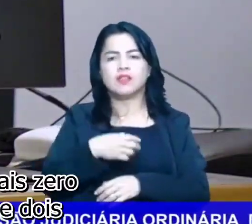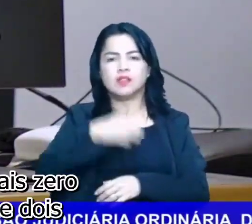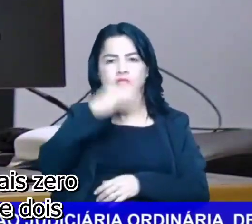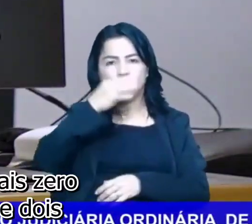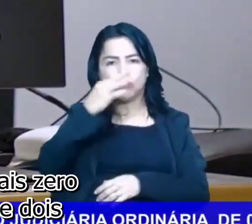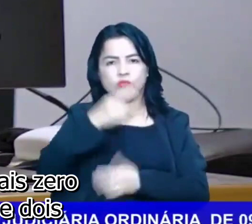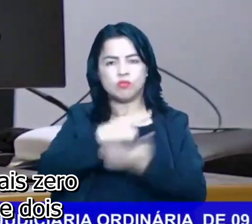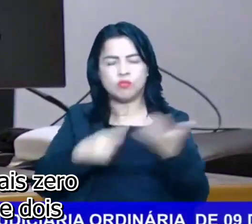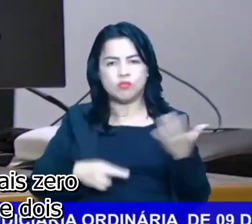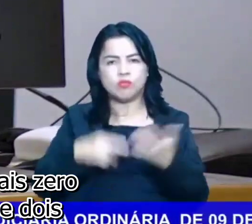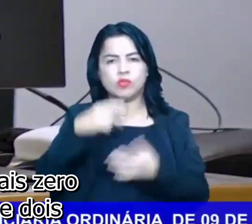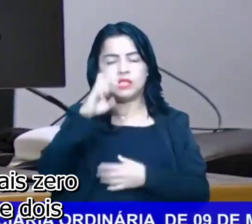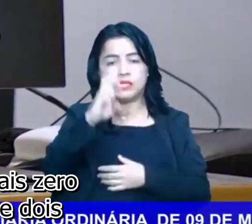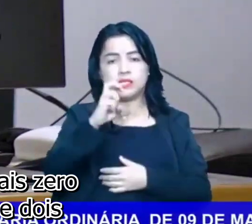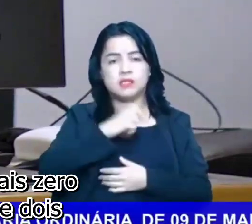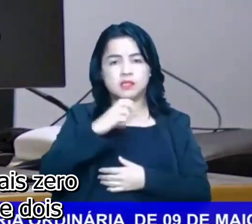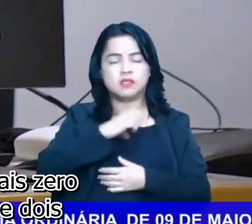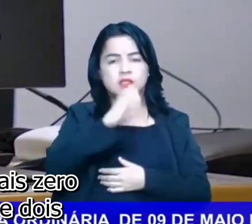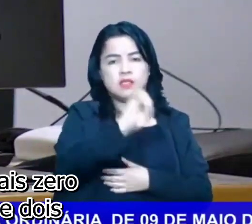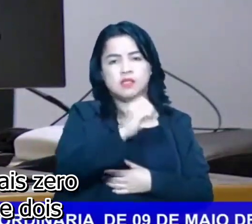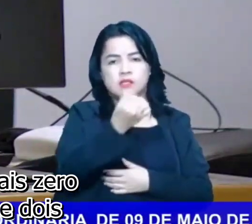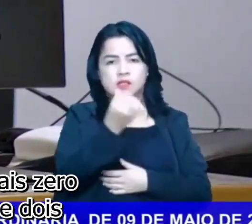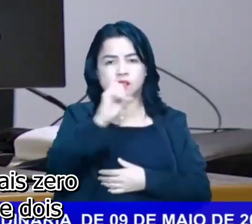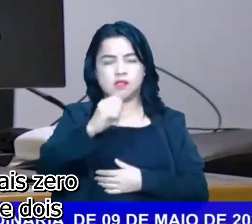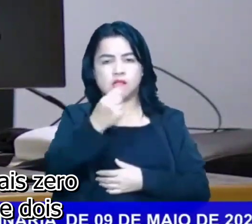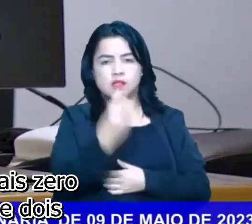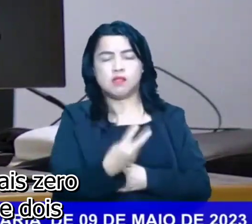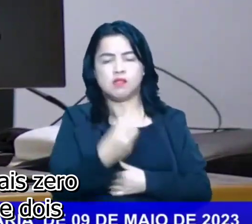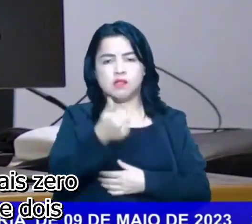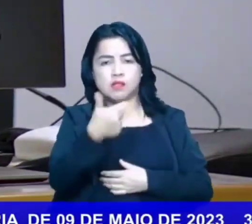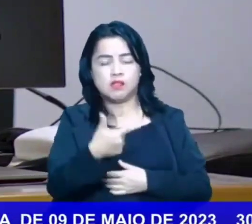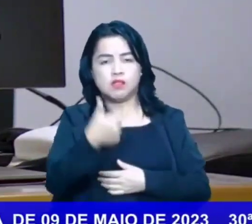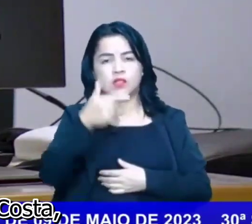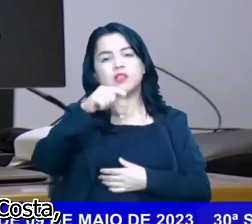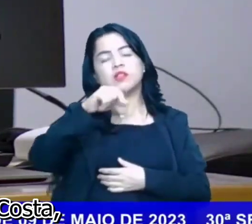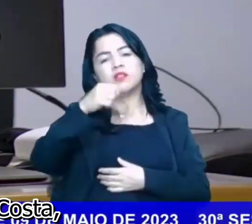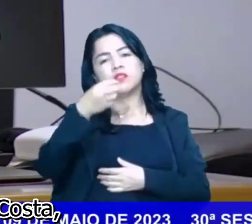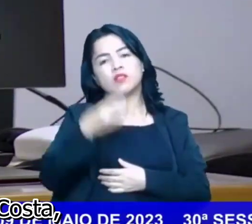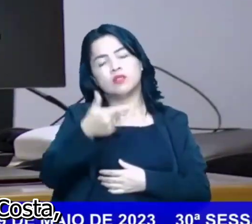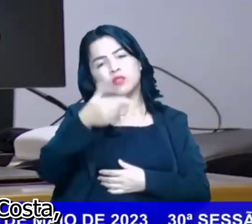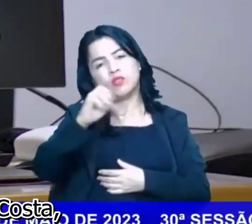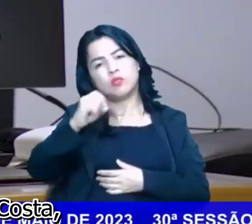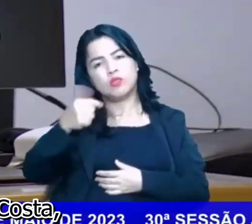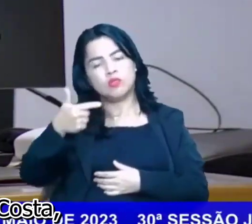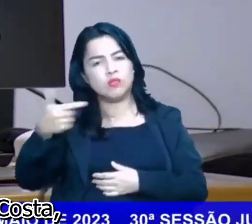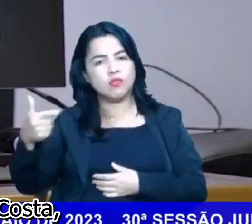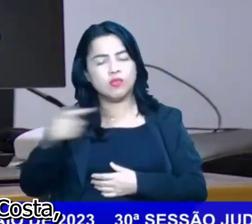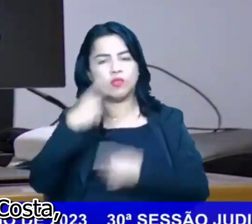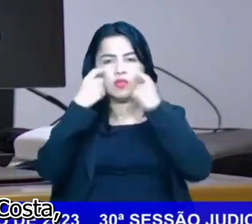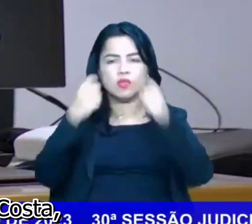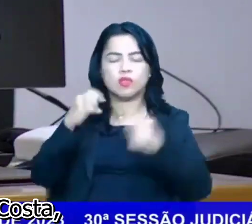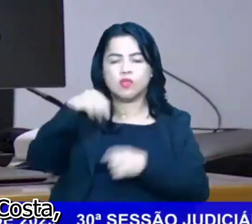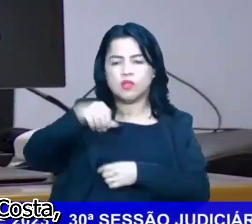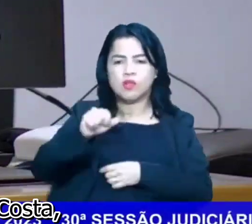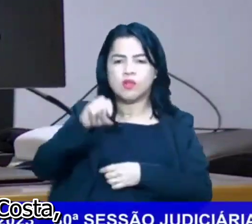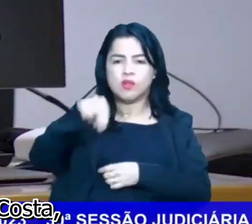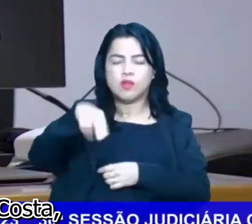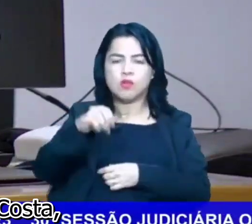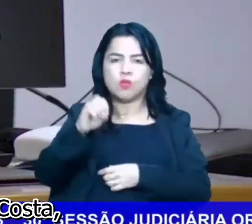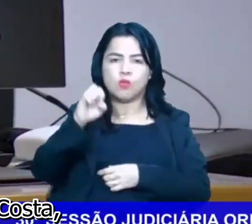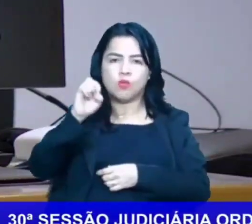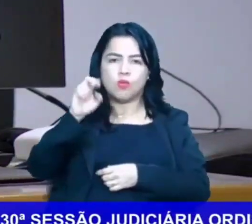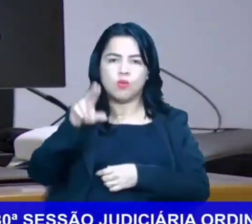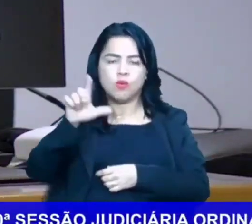É o item 5, a prestação de contas eleitorais 060-1232 de 2022. Relator, o interessado é Manuel Maria Reinaldo